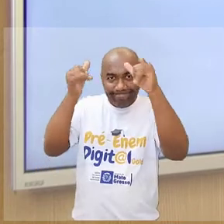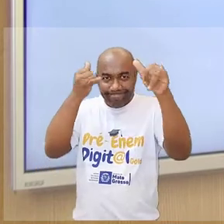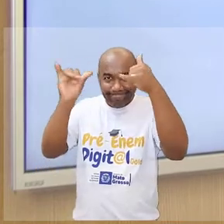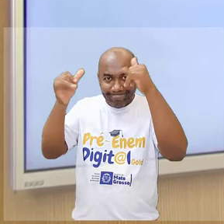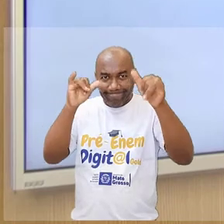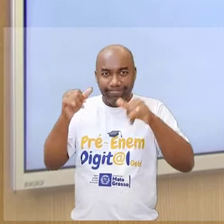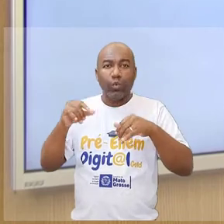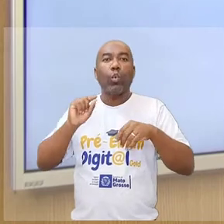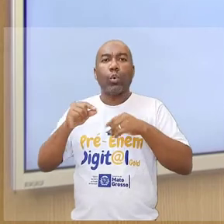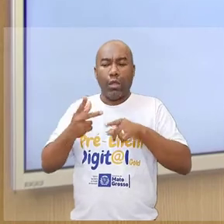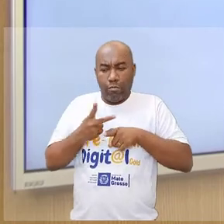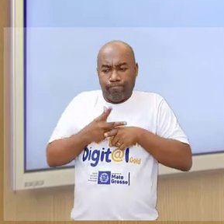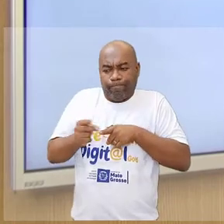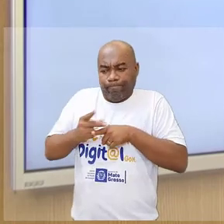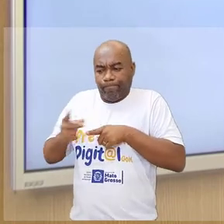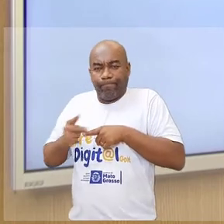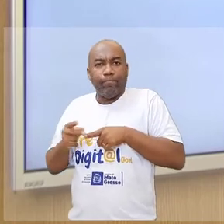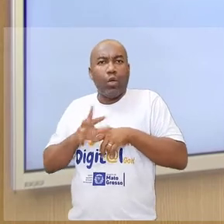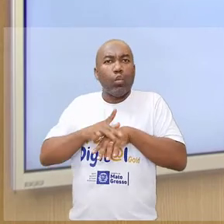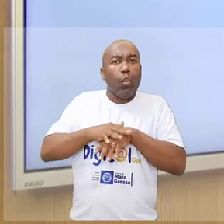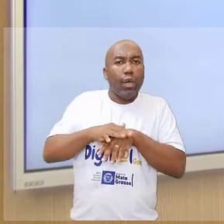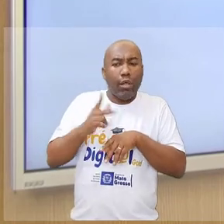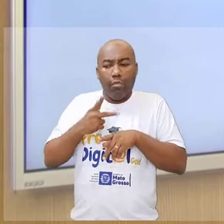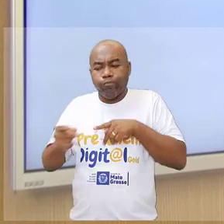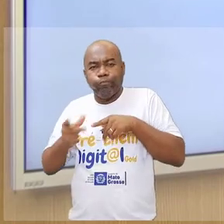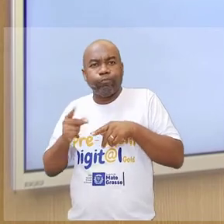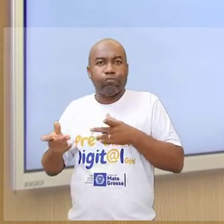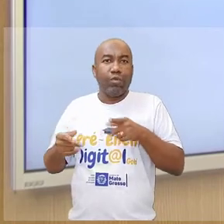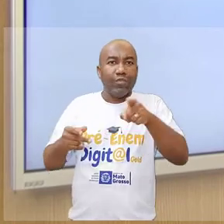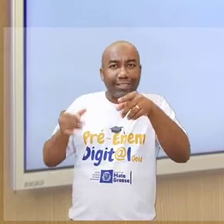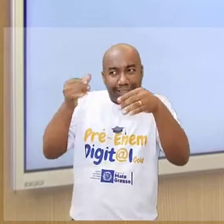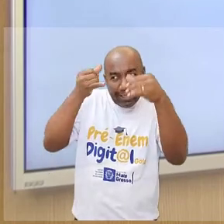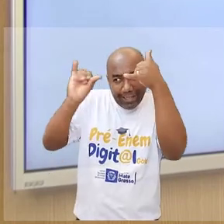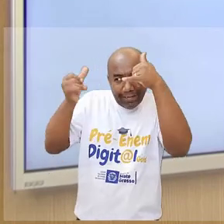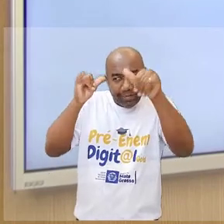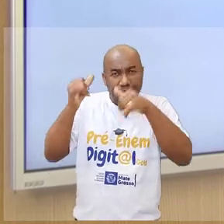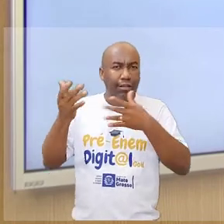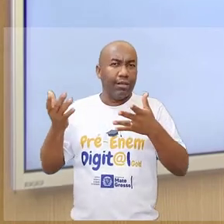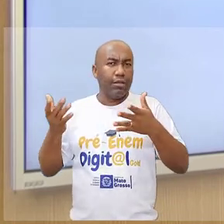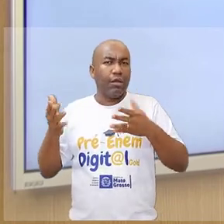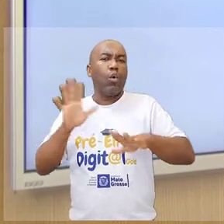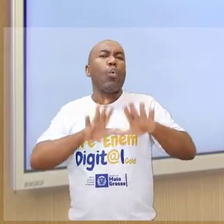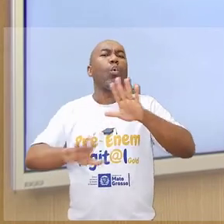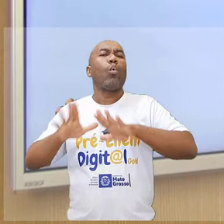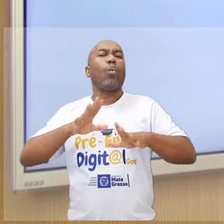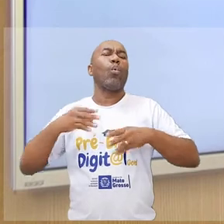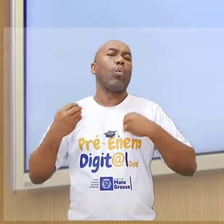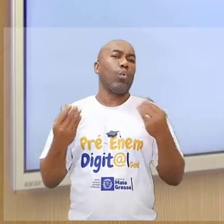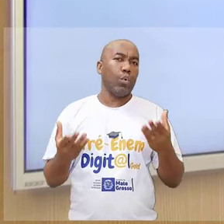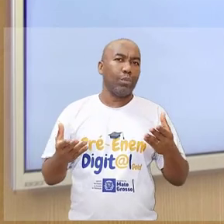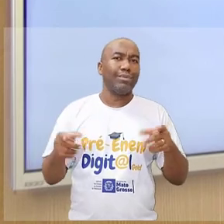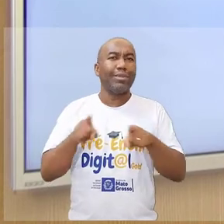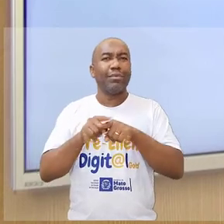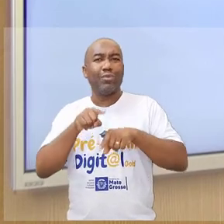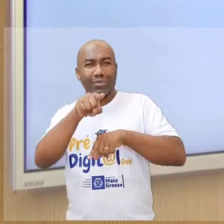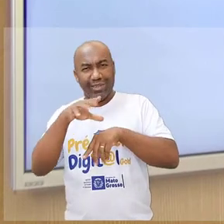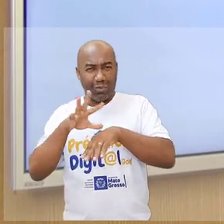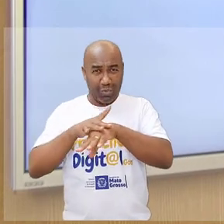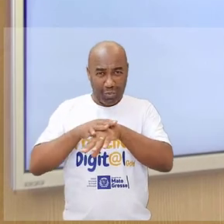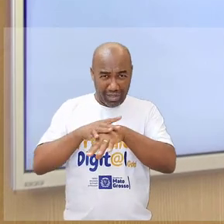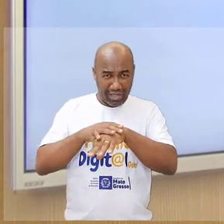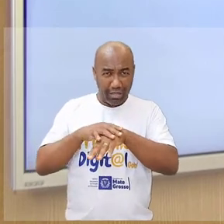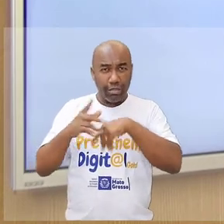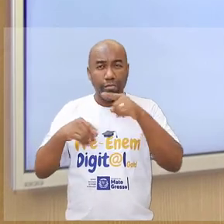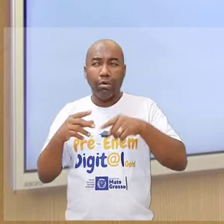de profilaxia, como é que eu evito uma doença, como é o tratamento delas também, e